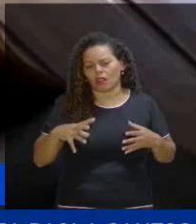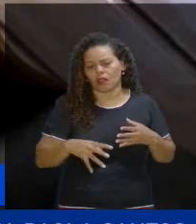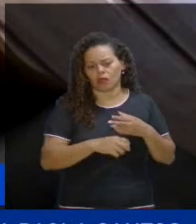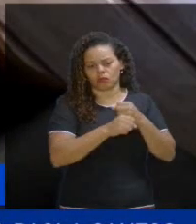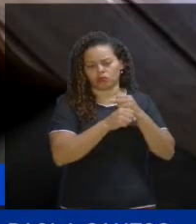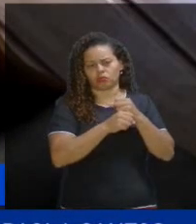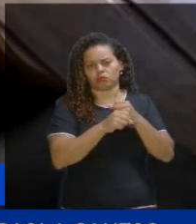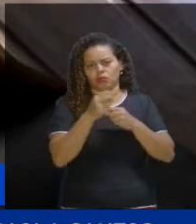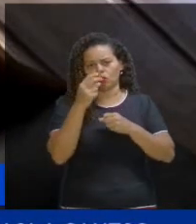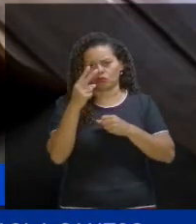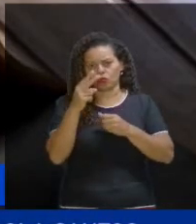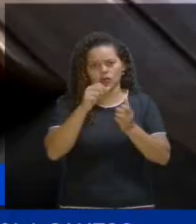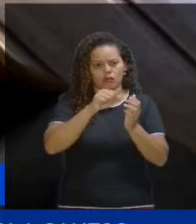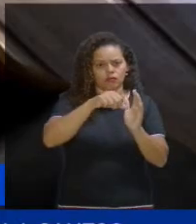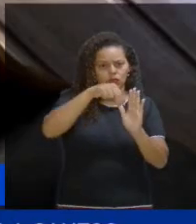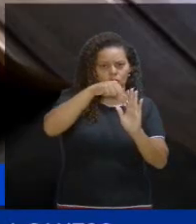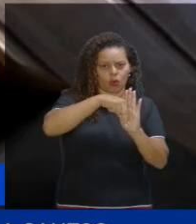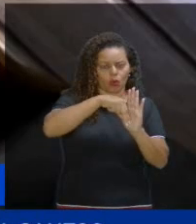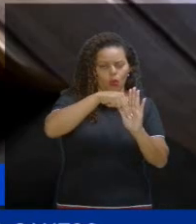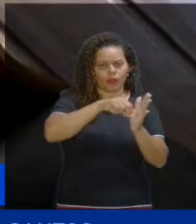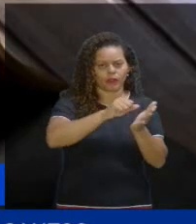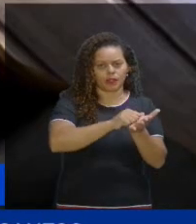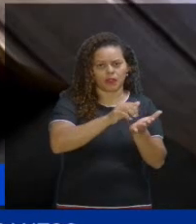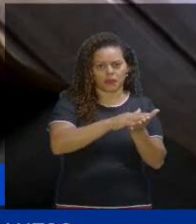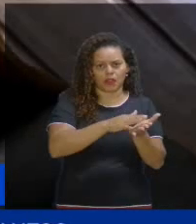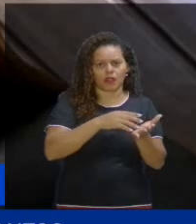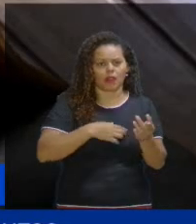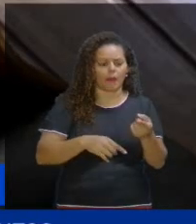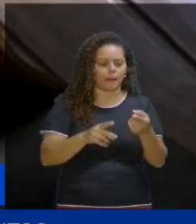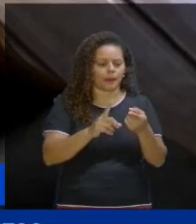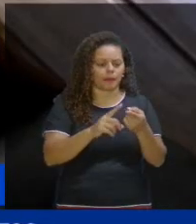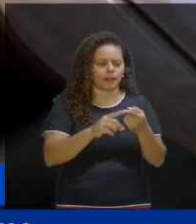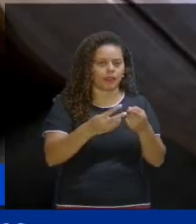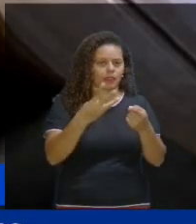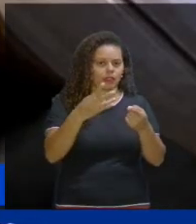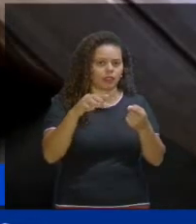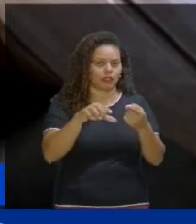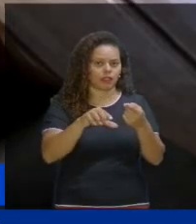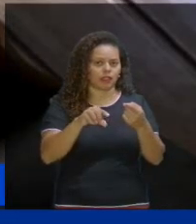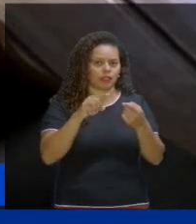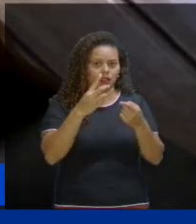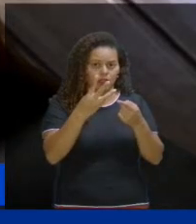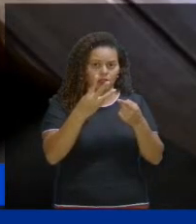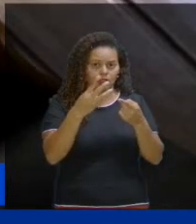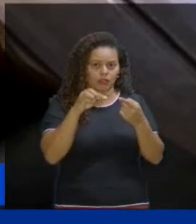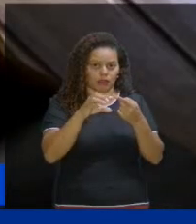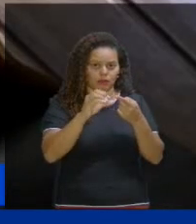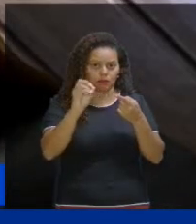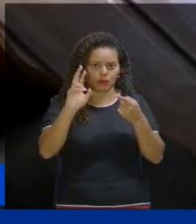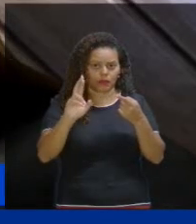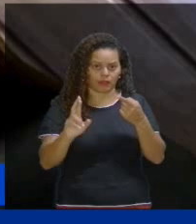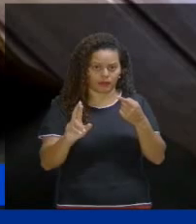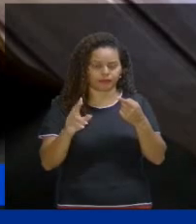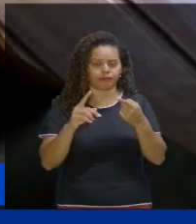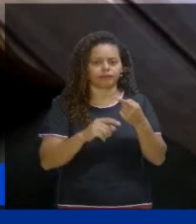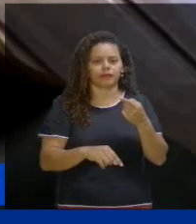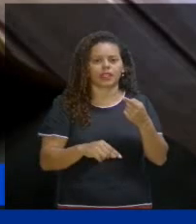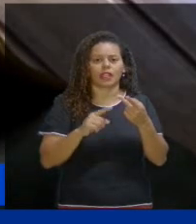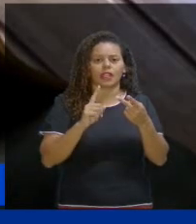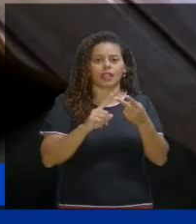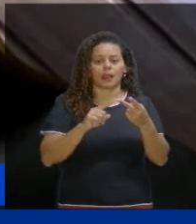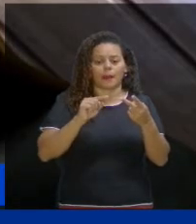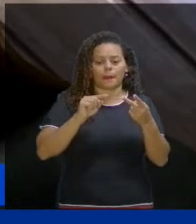2 notas fiscais, sendo a primeira de R$ 3.000, referente ao aluguel de um veículo Fiat Strada, e a segunda